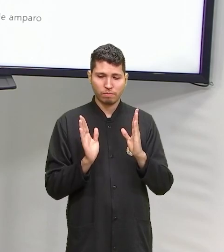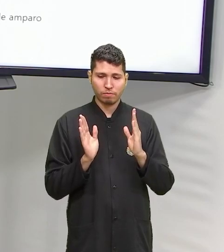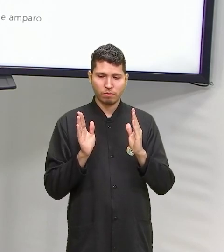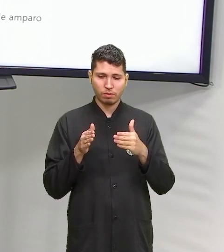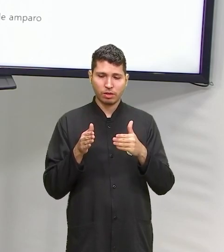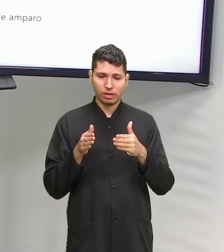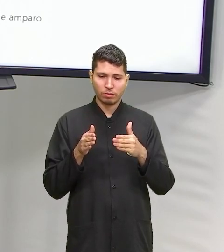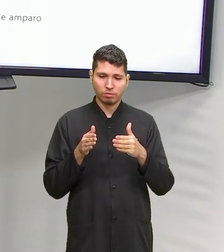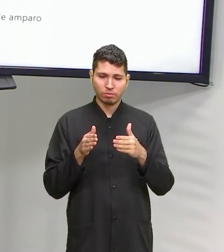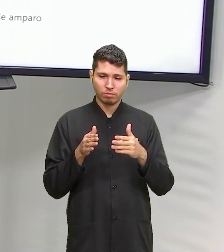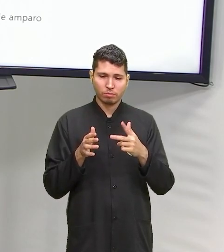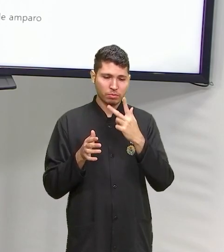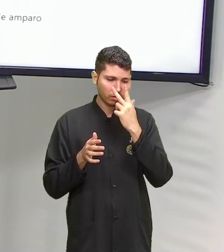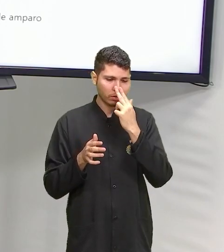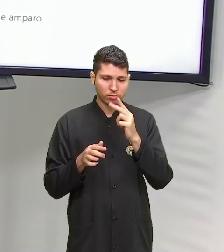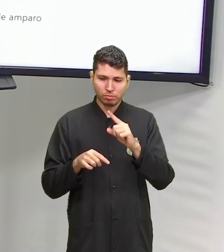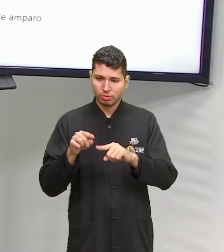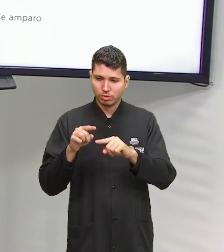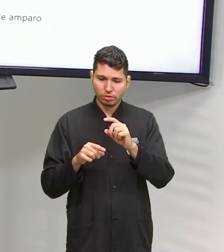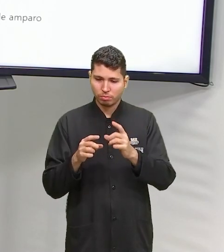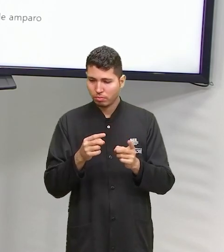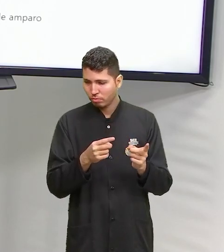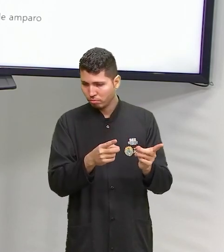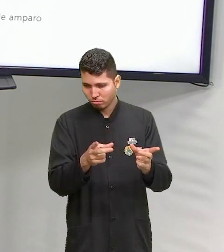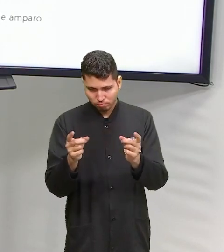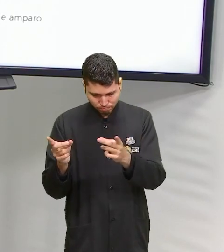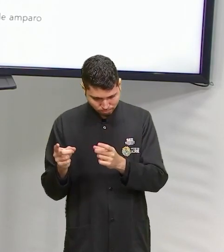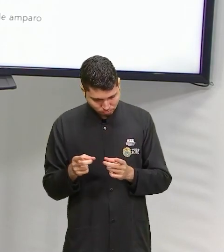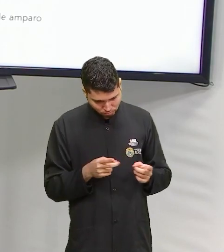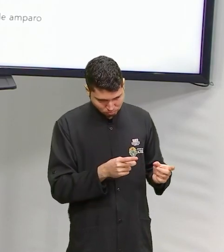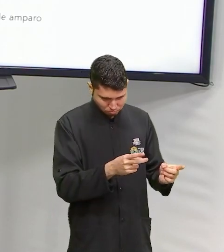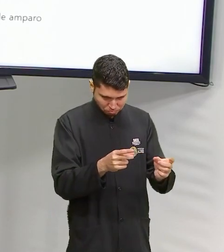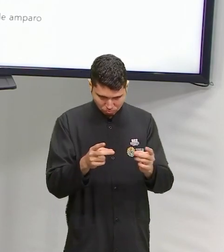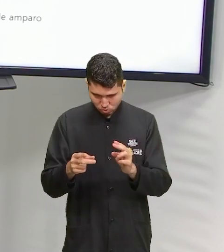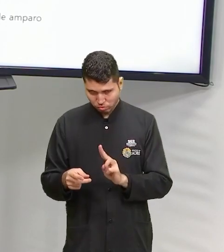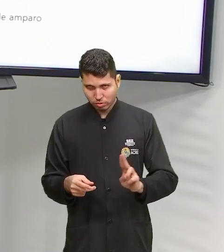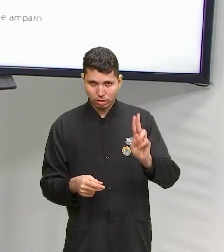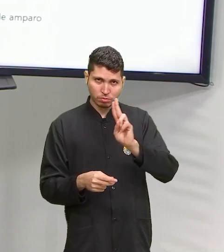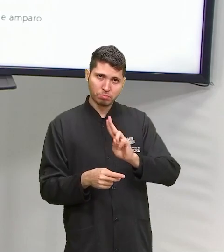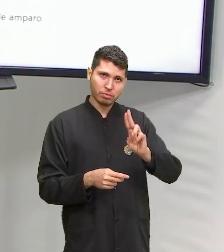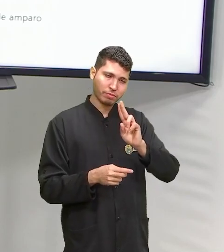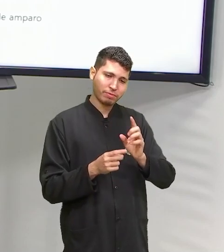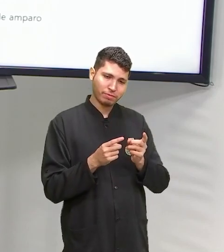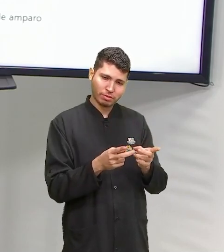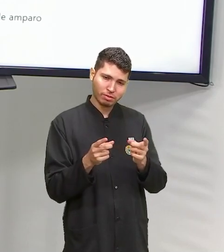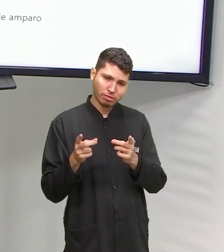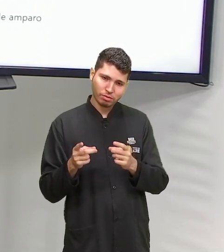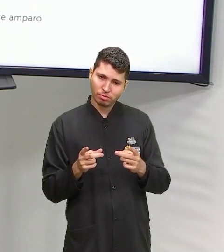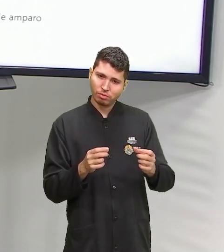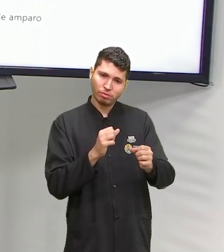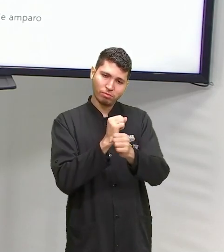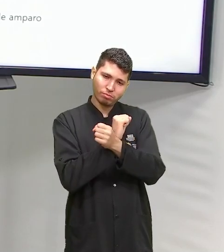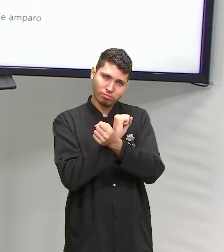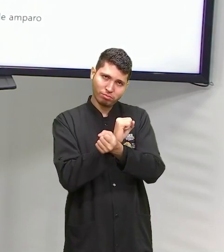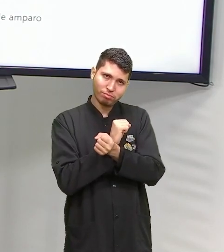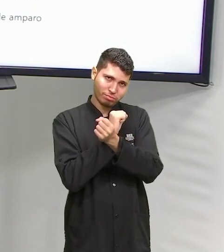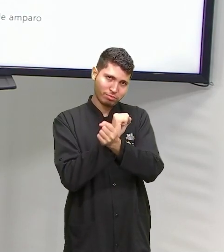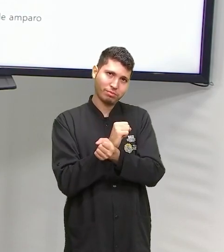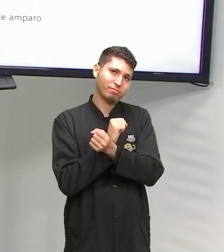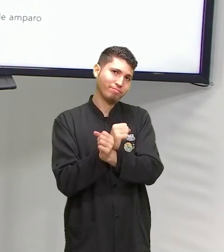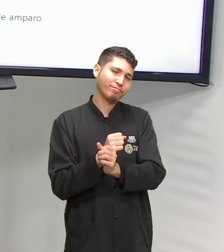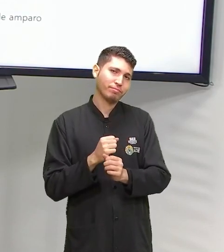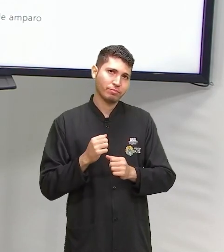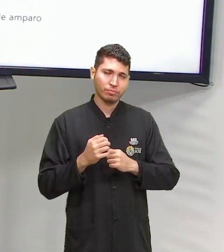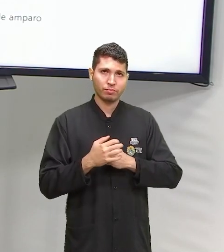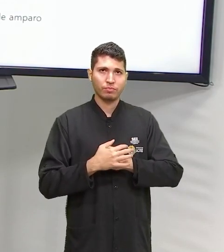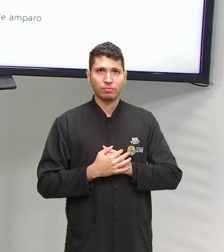ele não tem valor ali dentro, somente para aquele que o comprou. Tá? Então, é mais uma questão que reflete sobre a sociedade colonial,